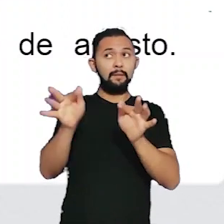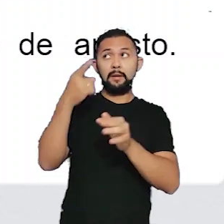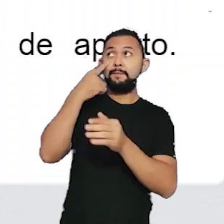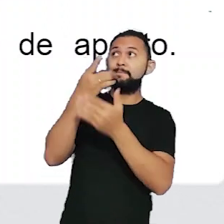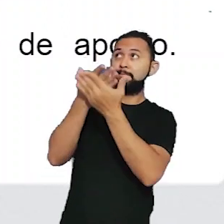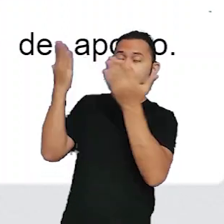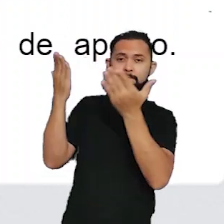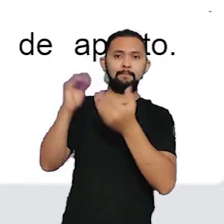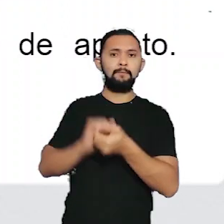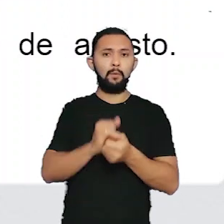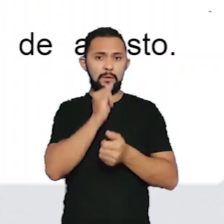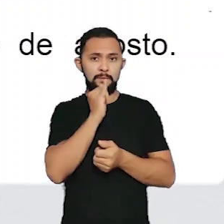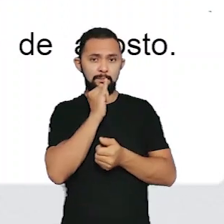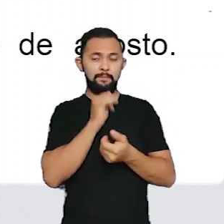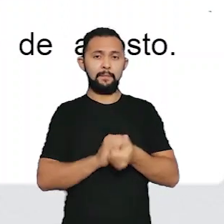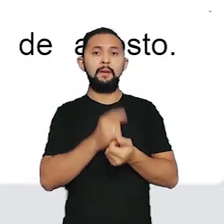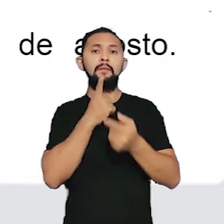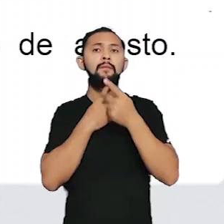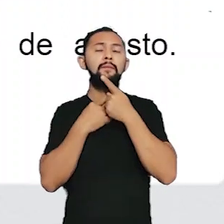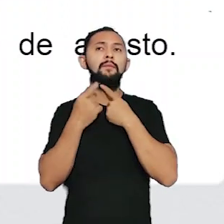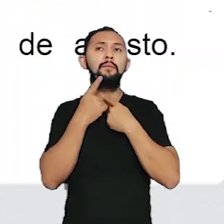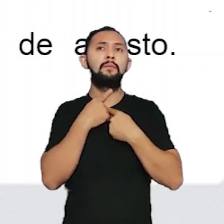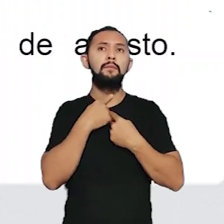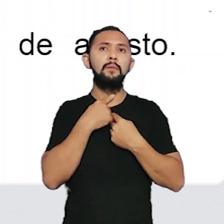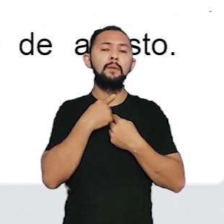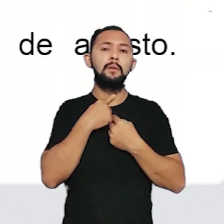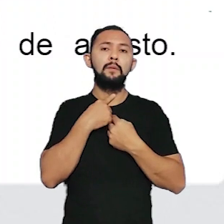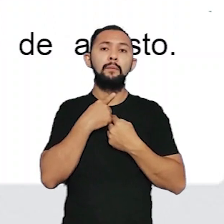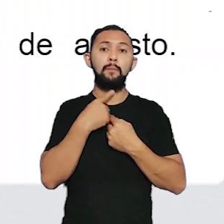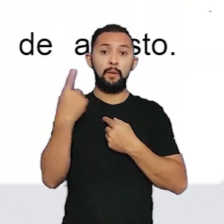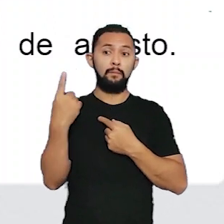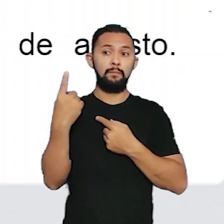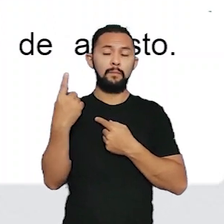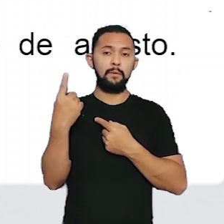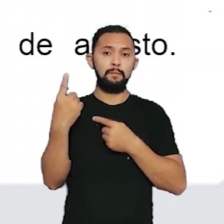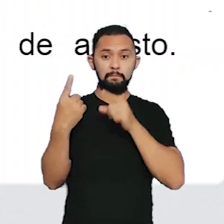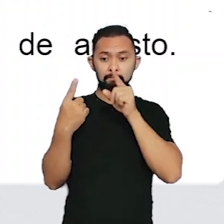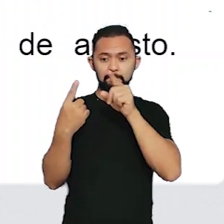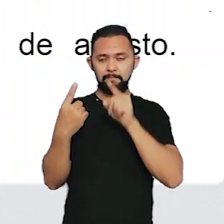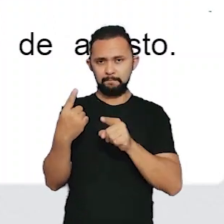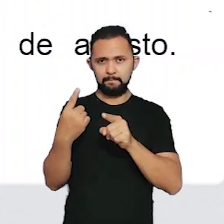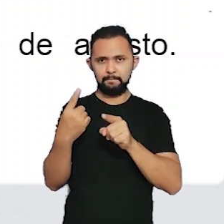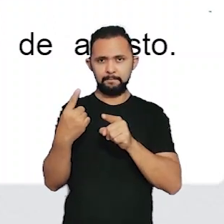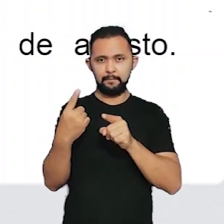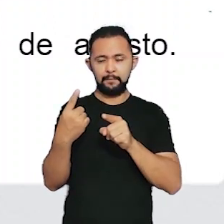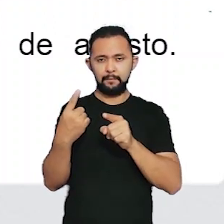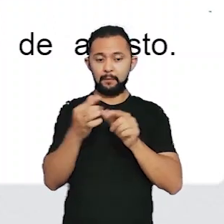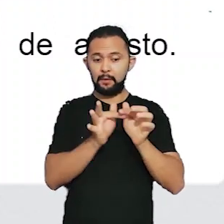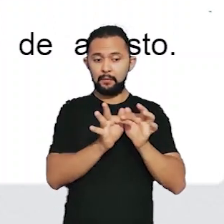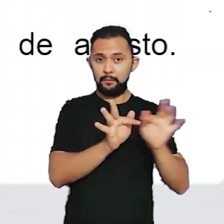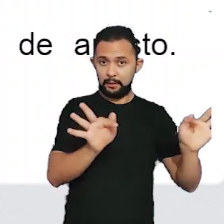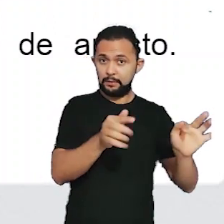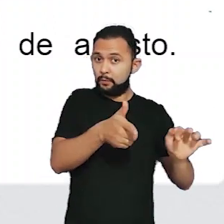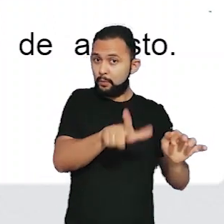uma coisa, que tenhas muita sorte. Então, a primeira oração, desejo-te uma coisa.